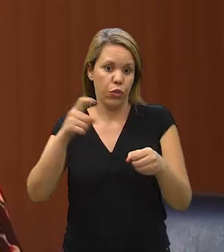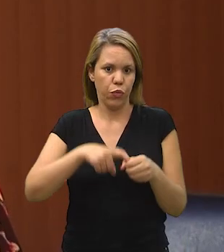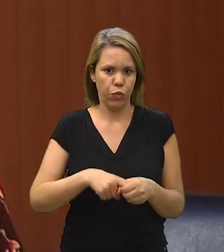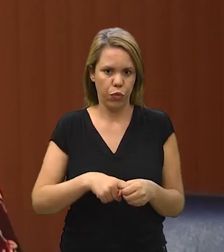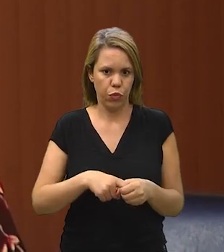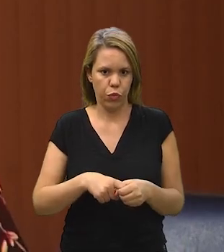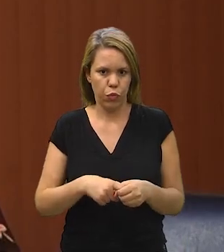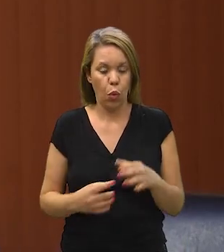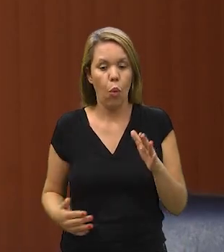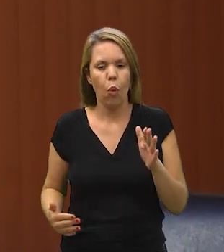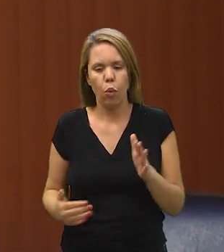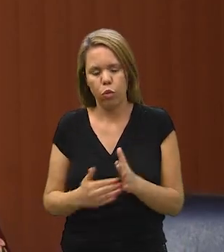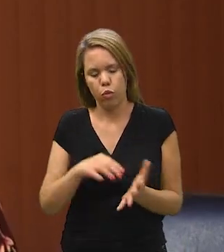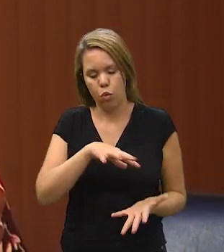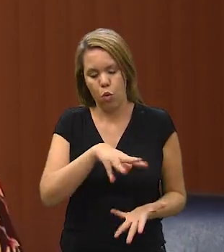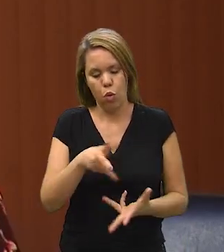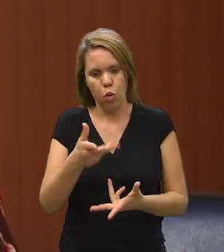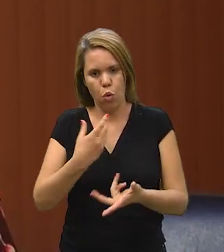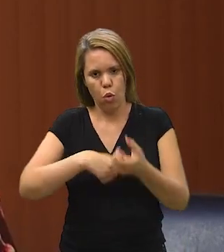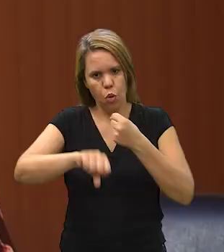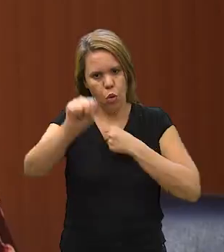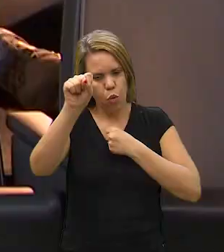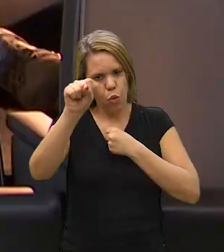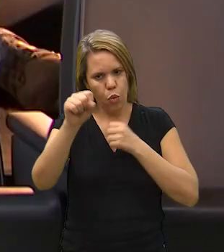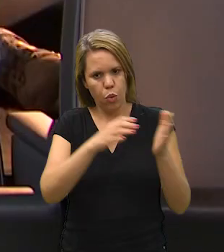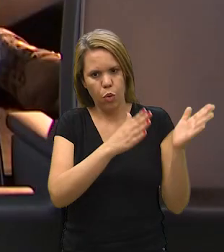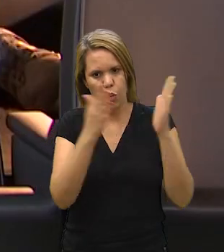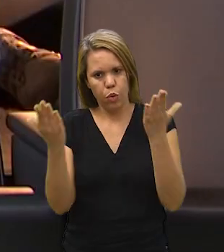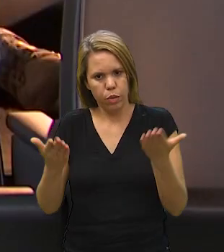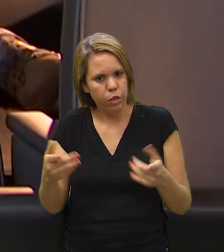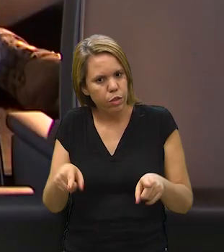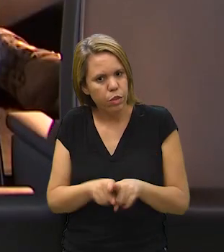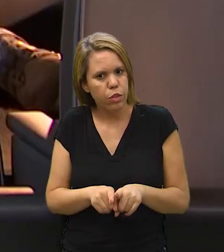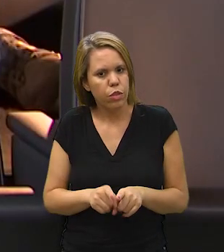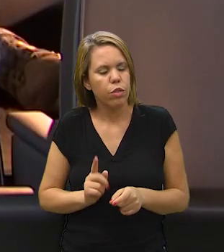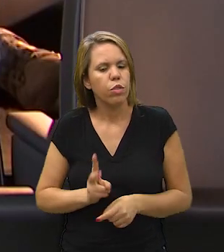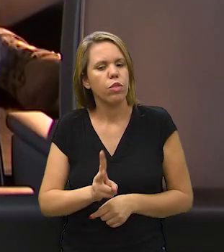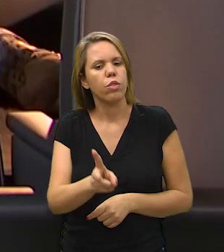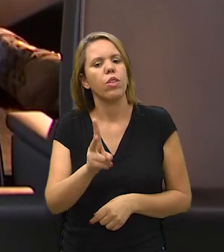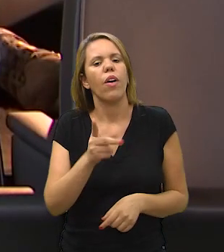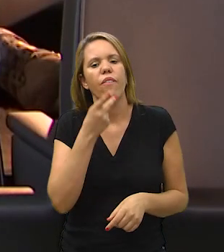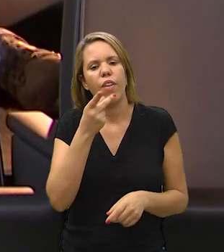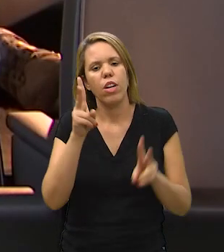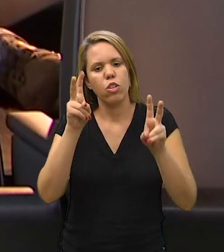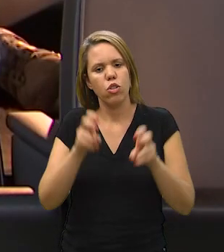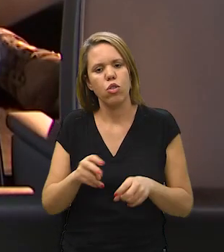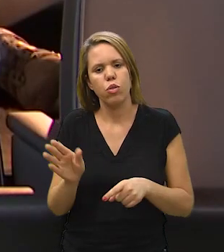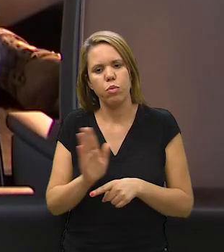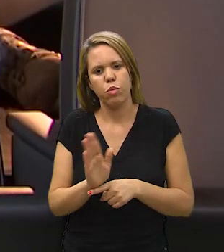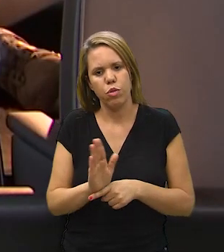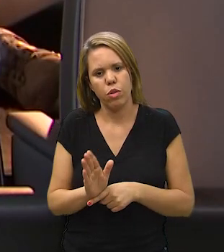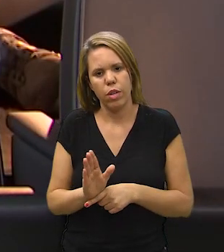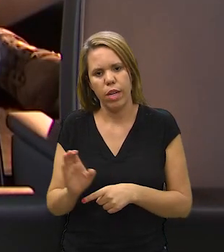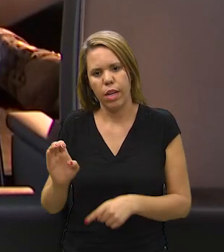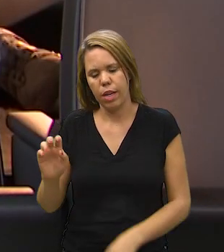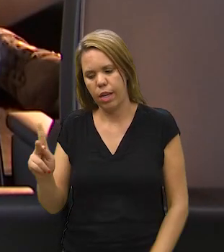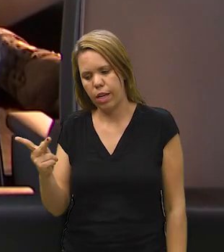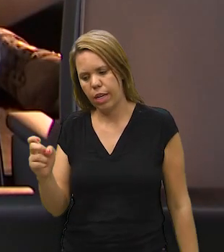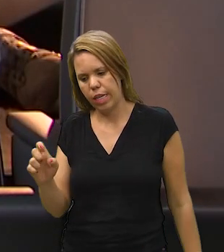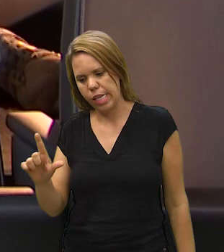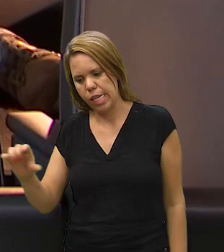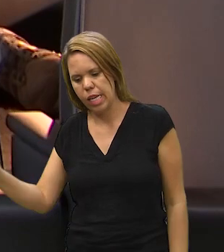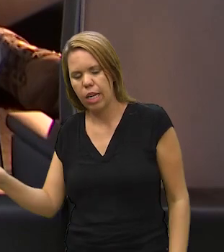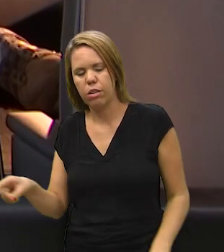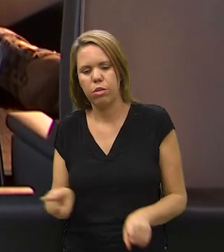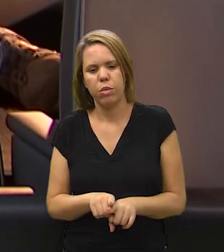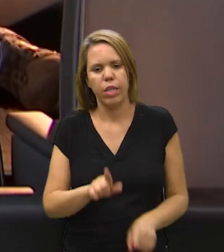Estamos de volta, último bloco do Universo Épico, e aqui nós seguimos falando sobre curta. Vamos falar com o Hélio e também